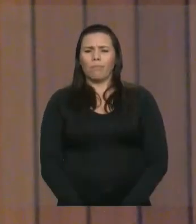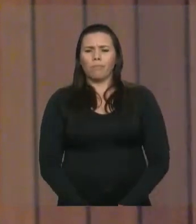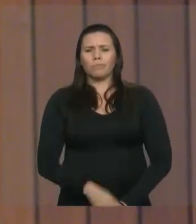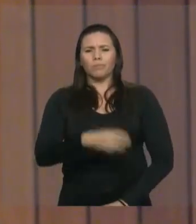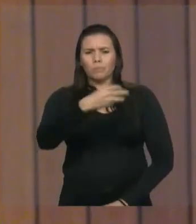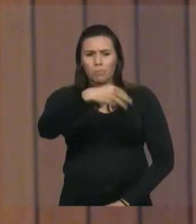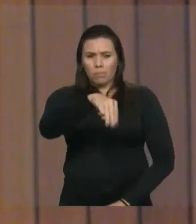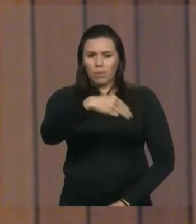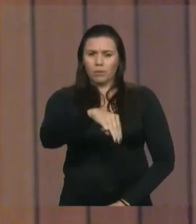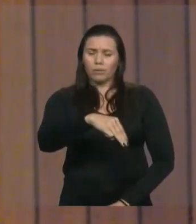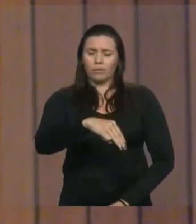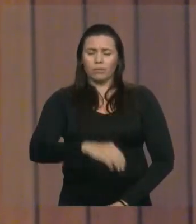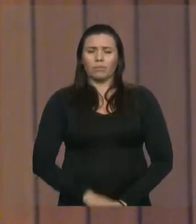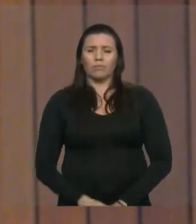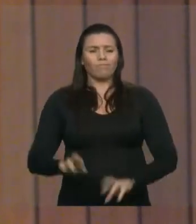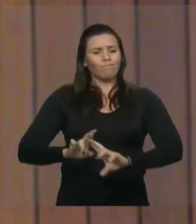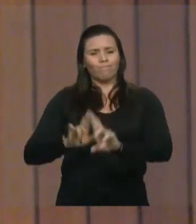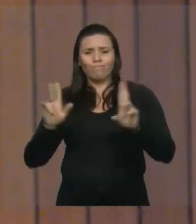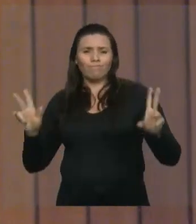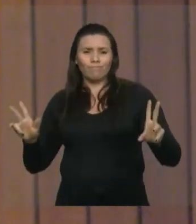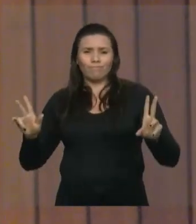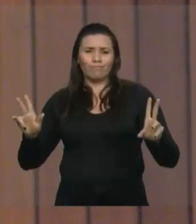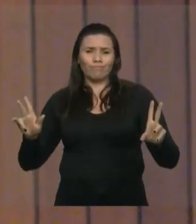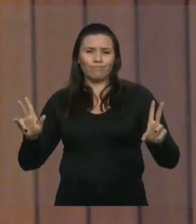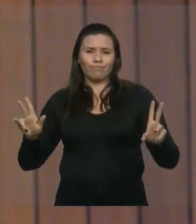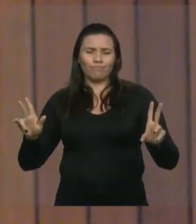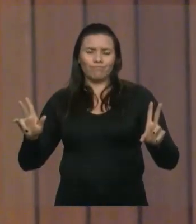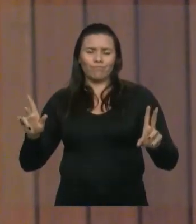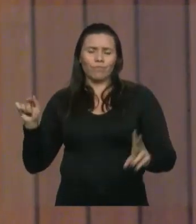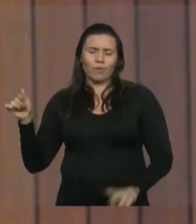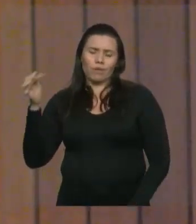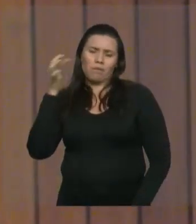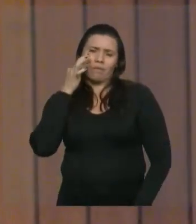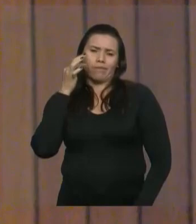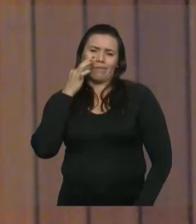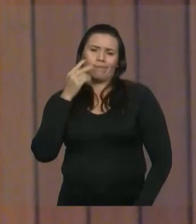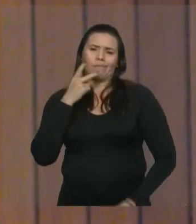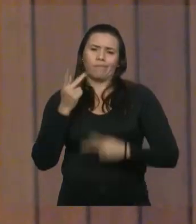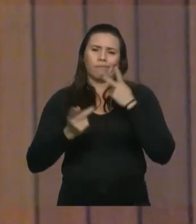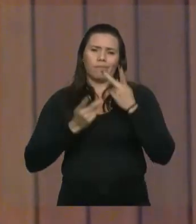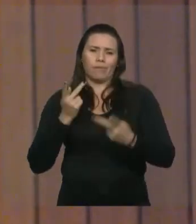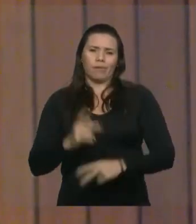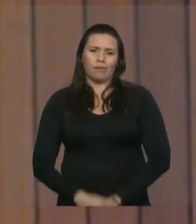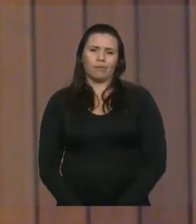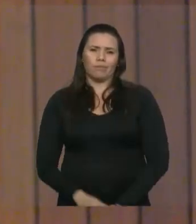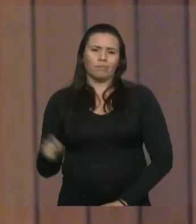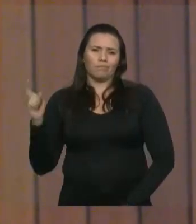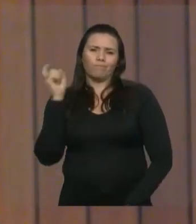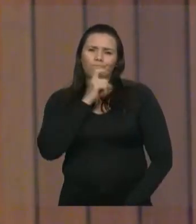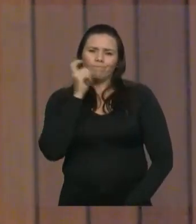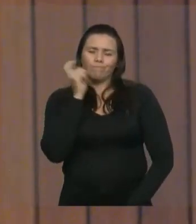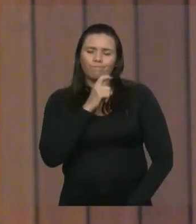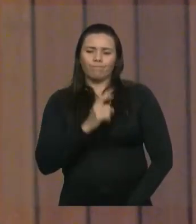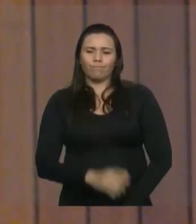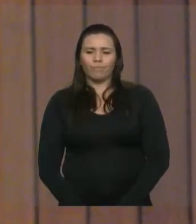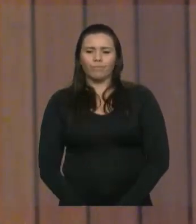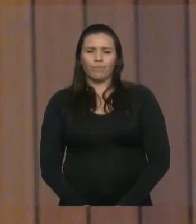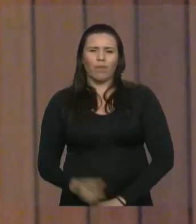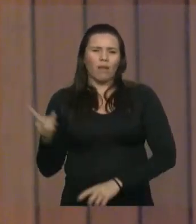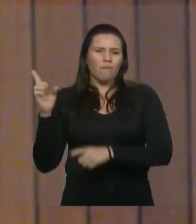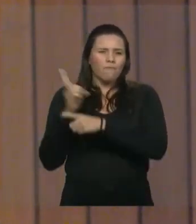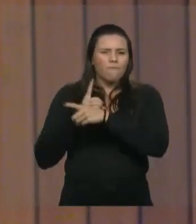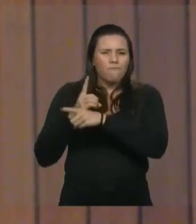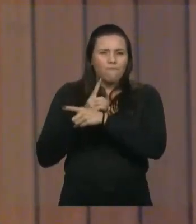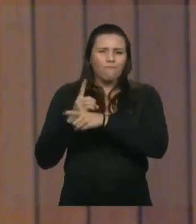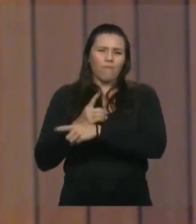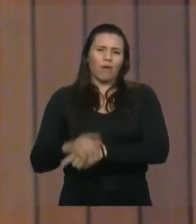Dino, do Maranhão da hipocrisia de Flávio Dino, do Maranhão da enganação de Flávio